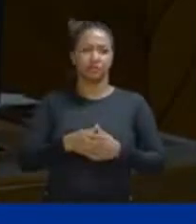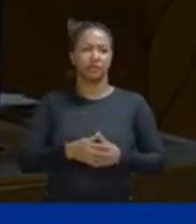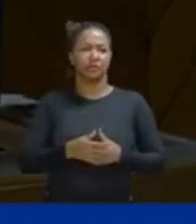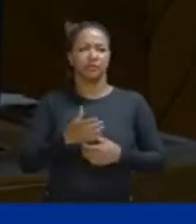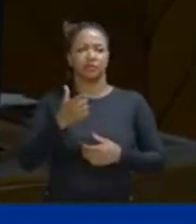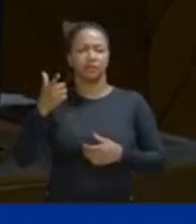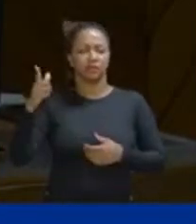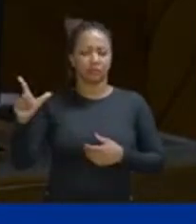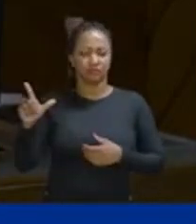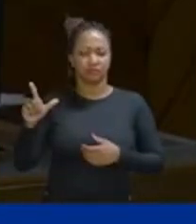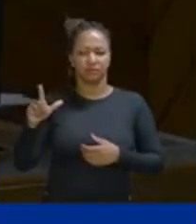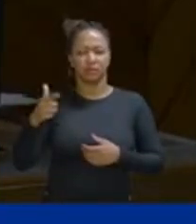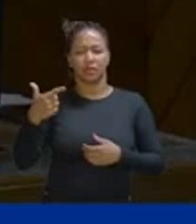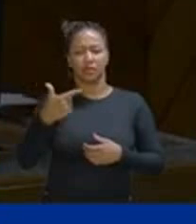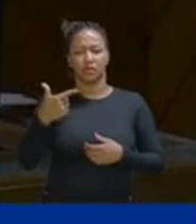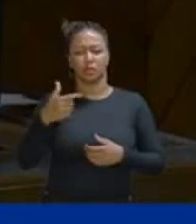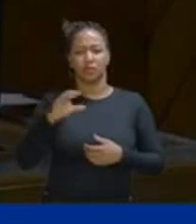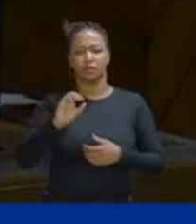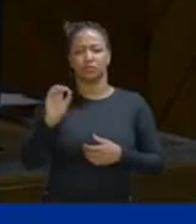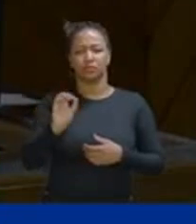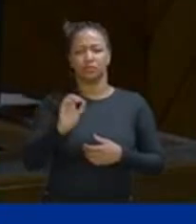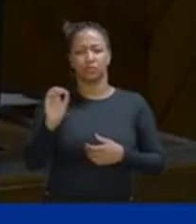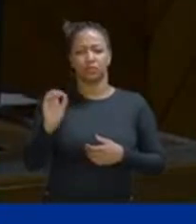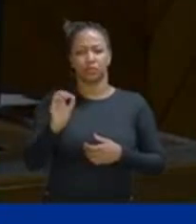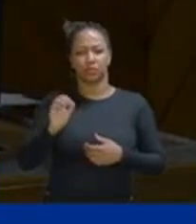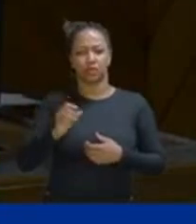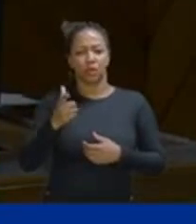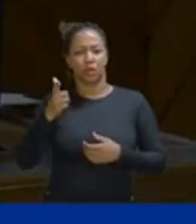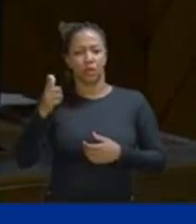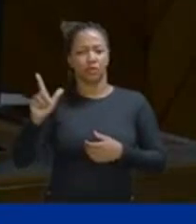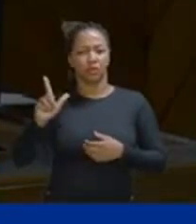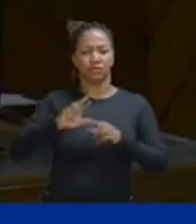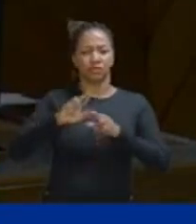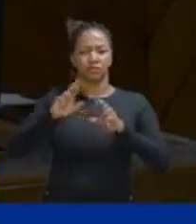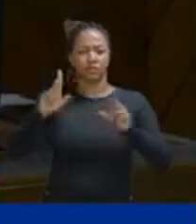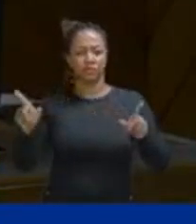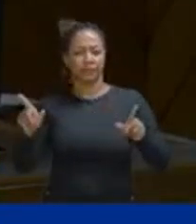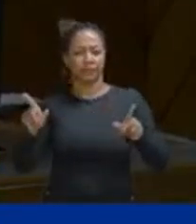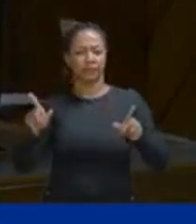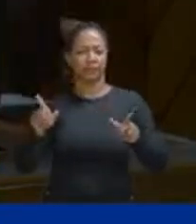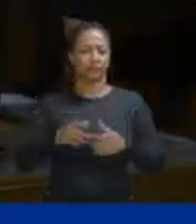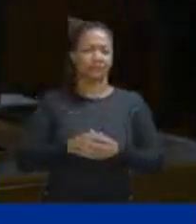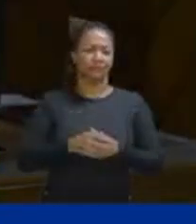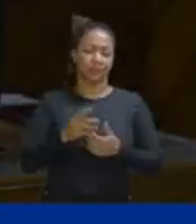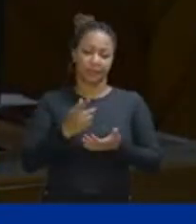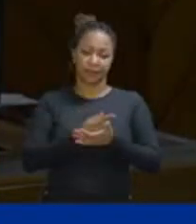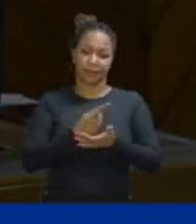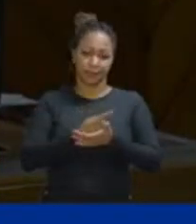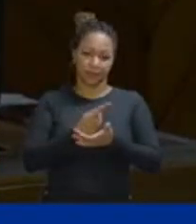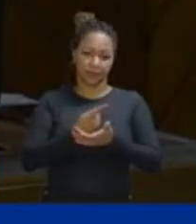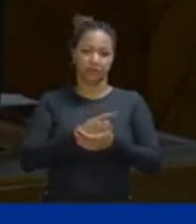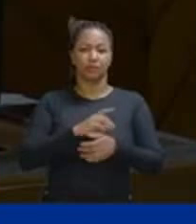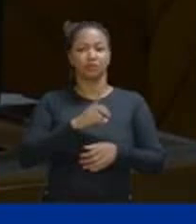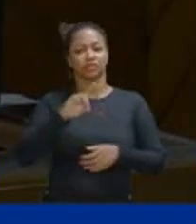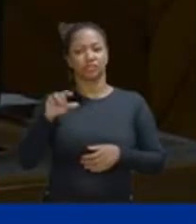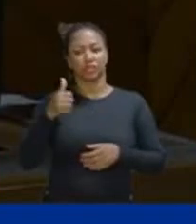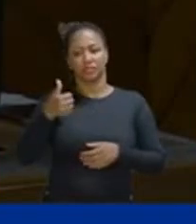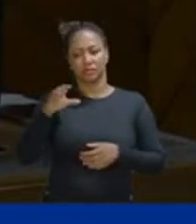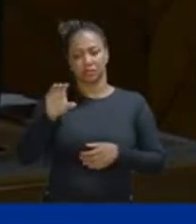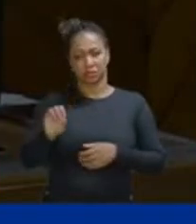outra, 2 de outubro, e outra situação completamente diversa e não indevida no dia 10 de